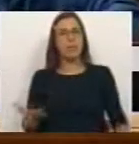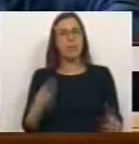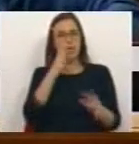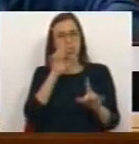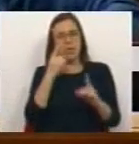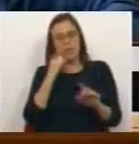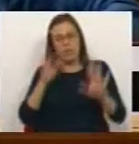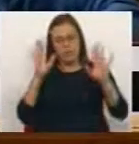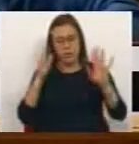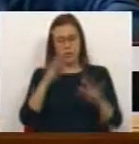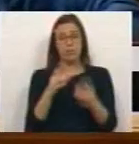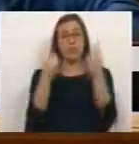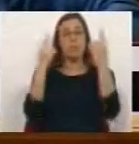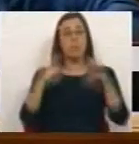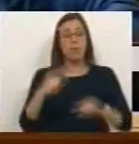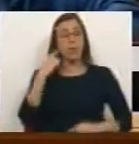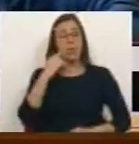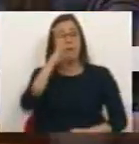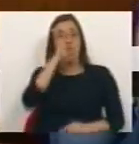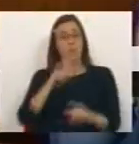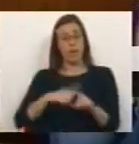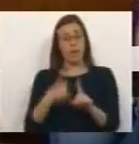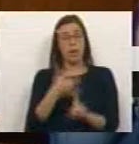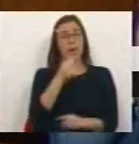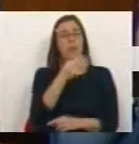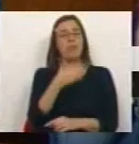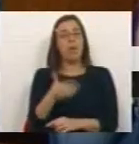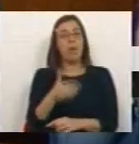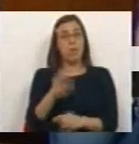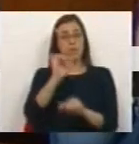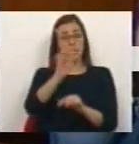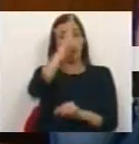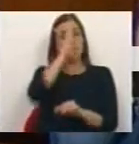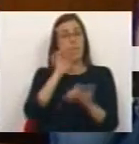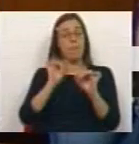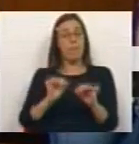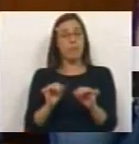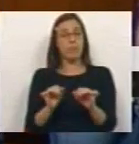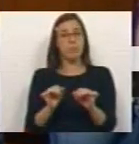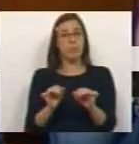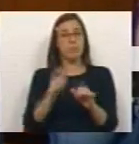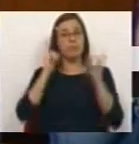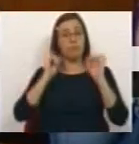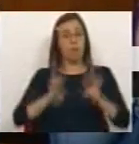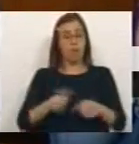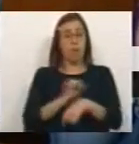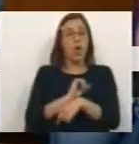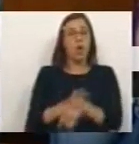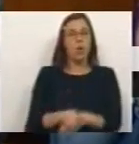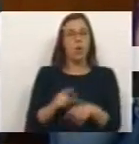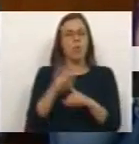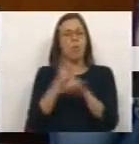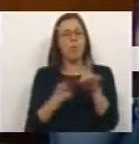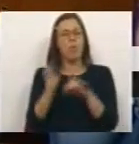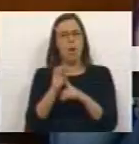Se não vejamos, apenas chegados ao Governo em 2011, o vosso Governo implementou de imediato